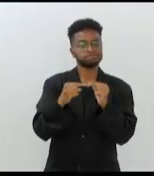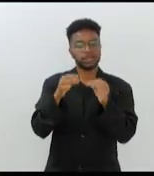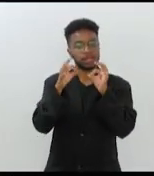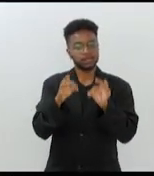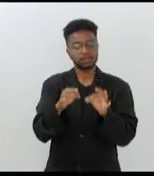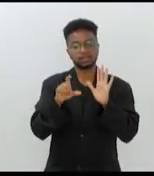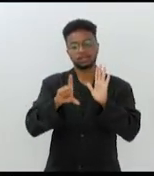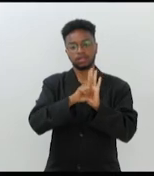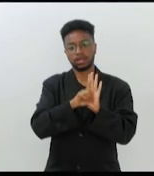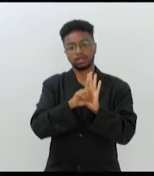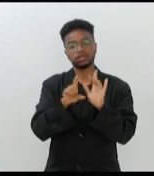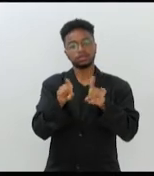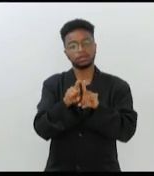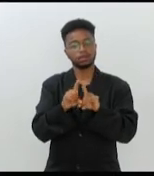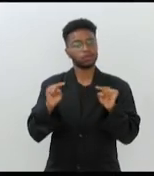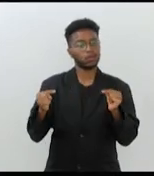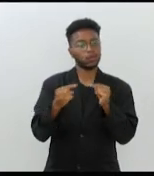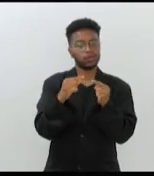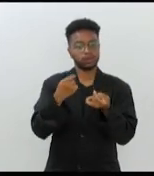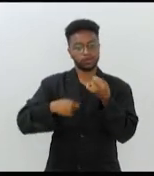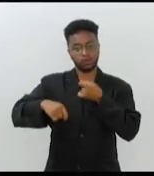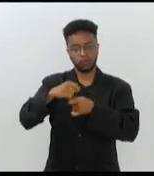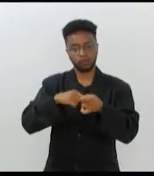e economicidade.